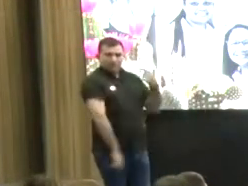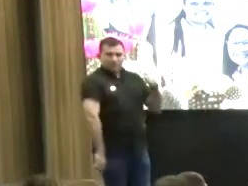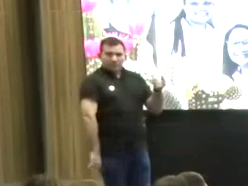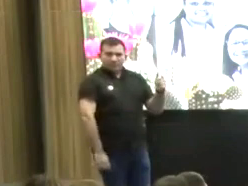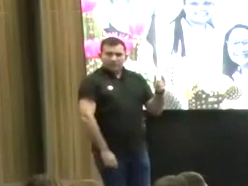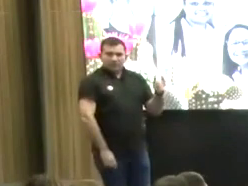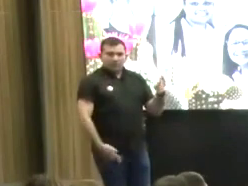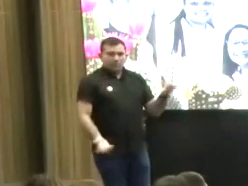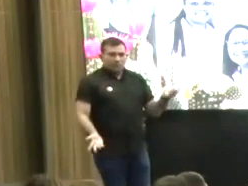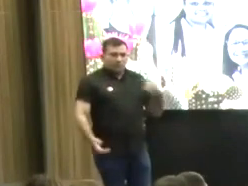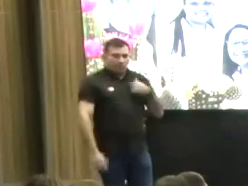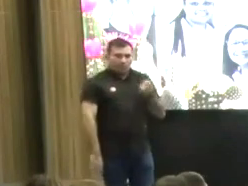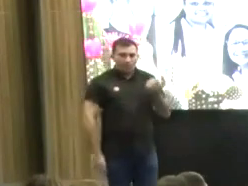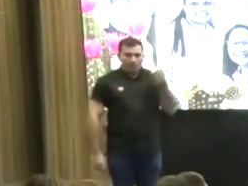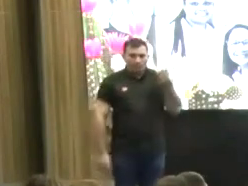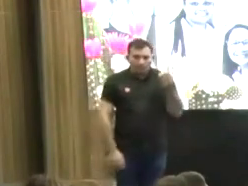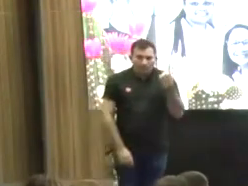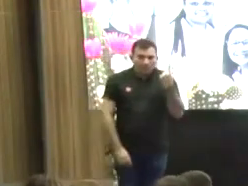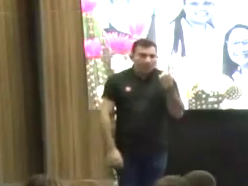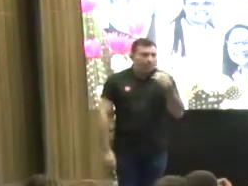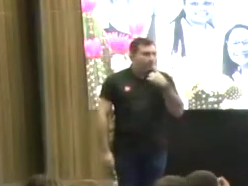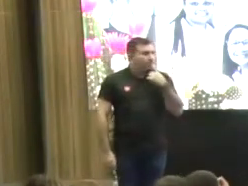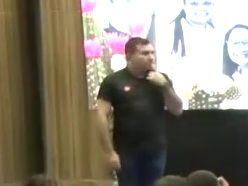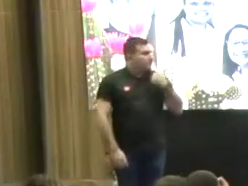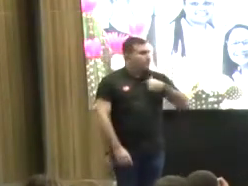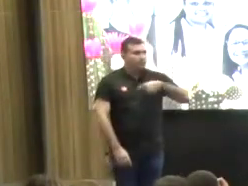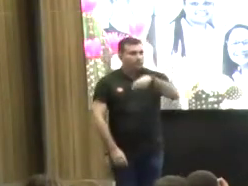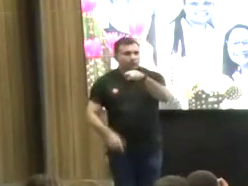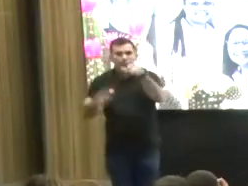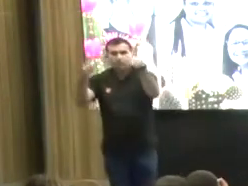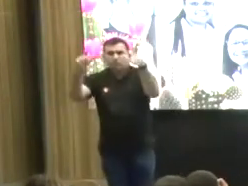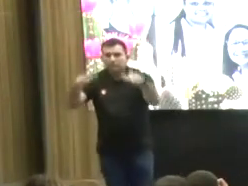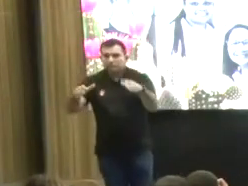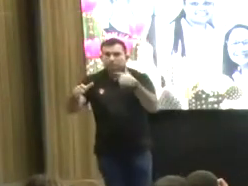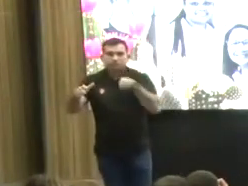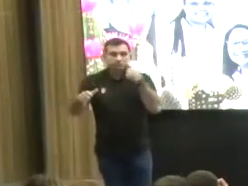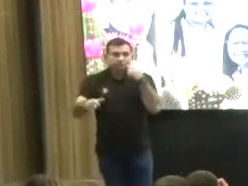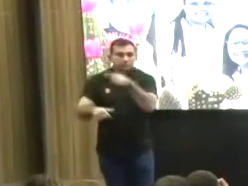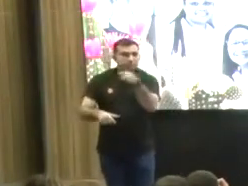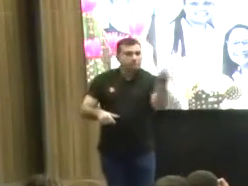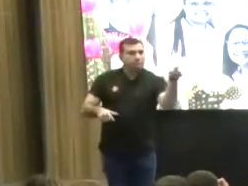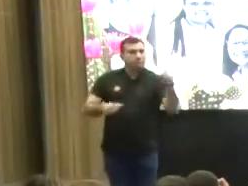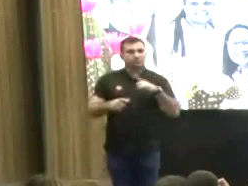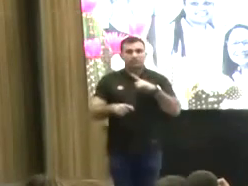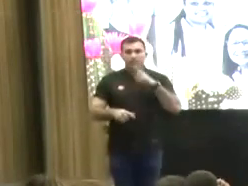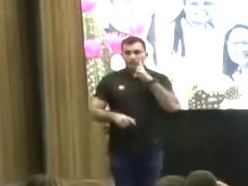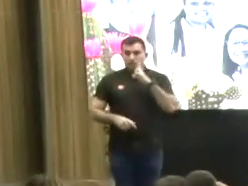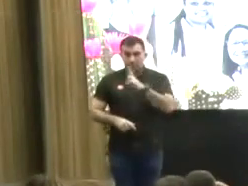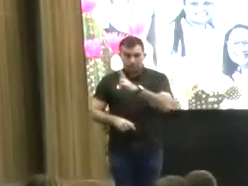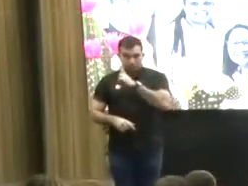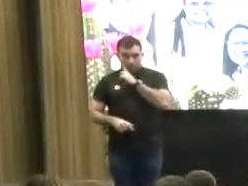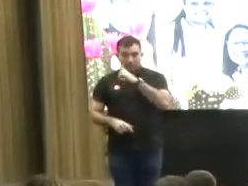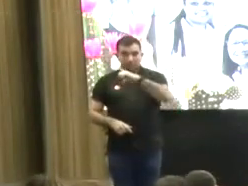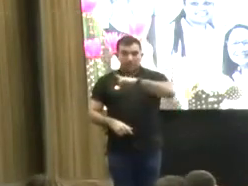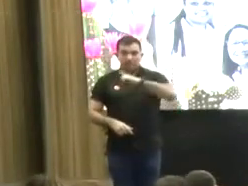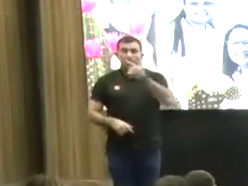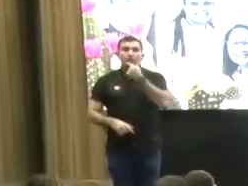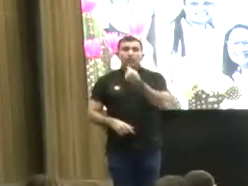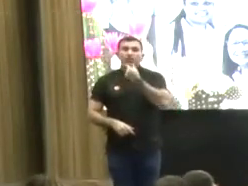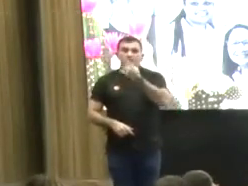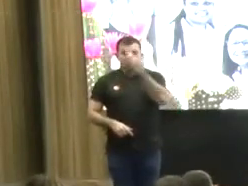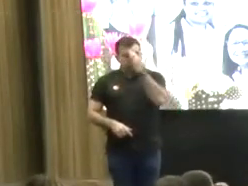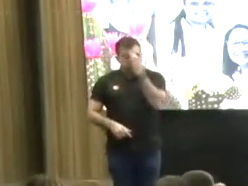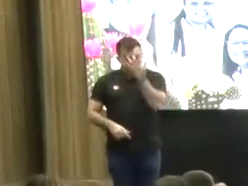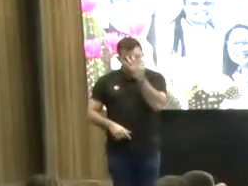não existe. Eu fui para um lugar em que eu estava no restaurante e tinha um indiano e tinha